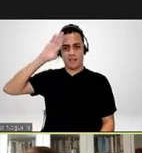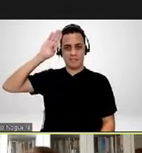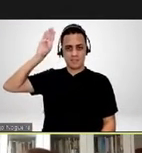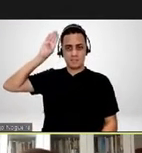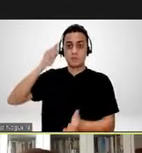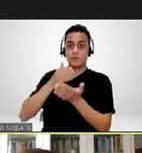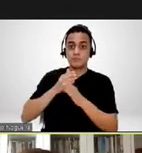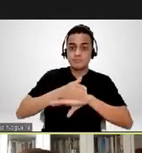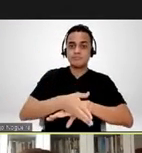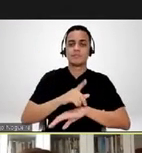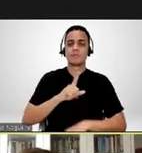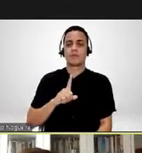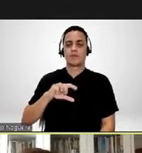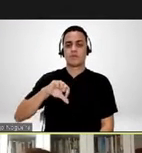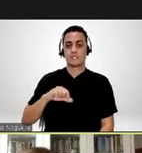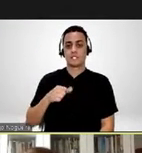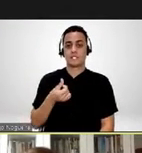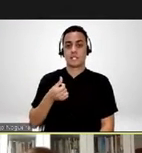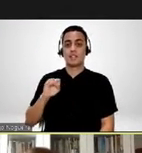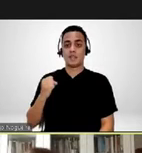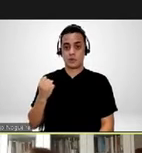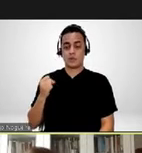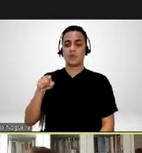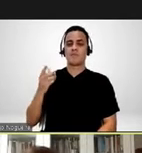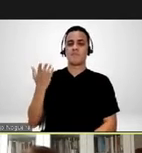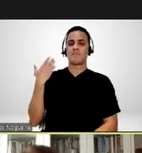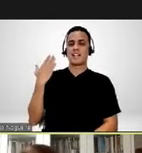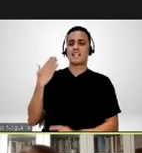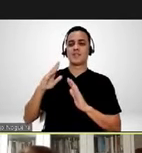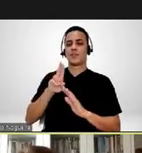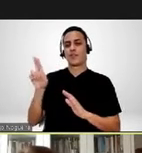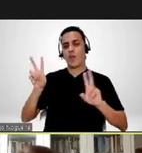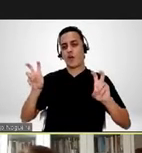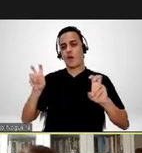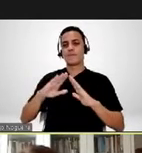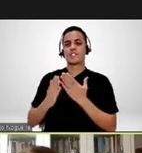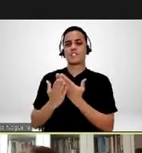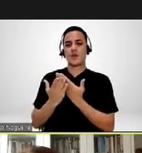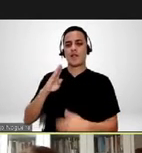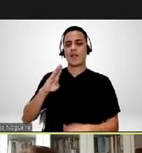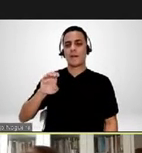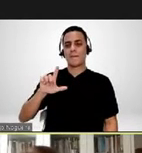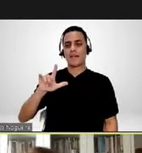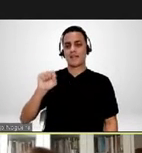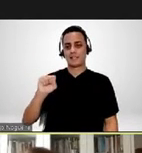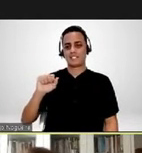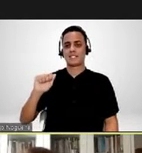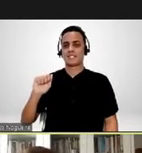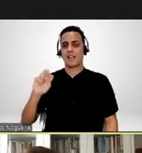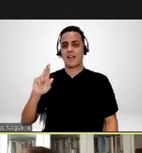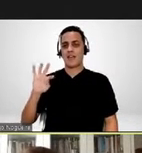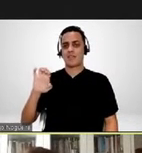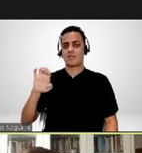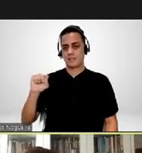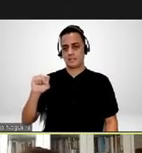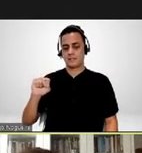era Escola de Belas Artes. Eu não vou ler o depoimento, porque está aí disponível para vocês, mas eu vou